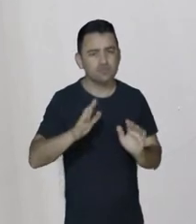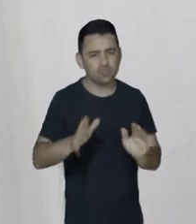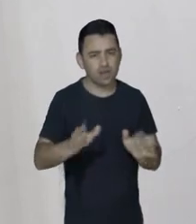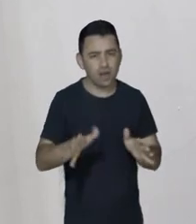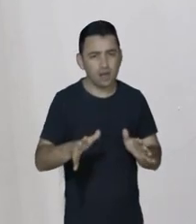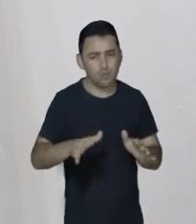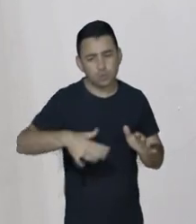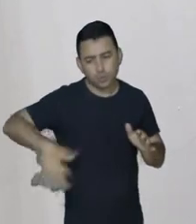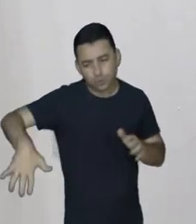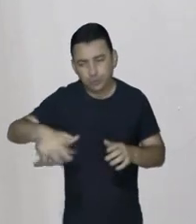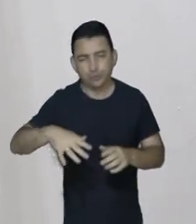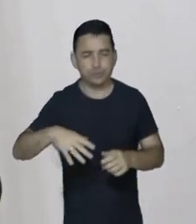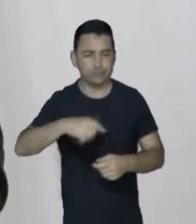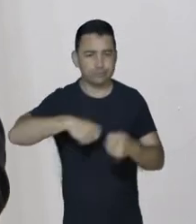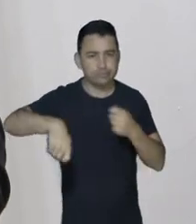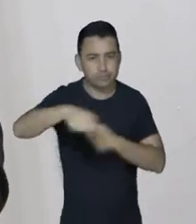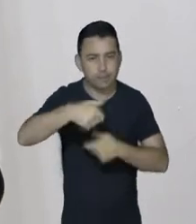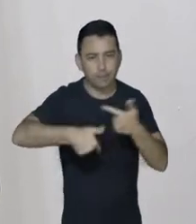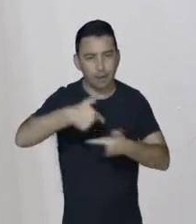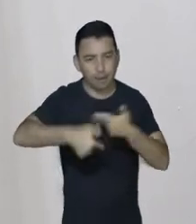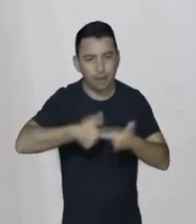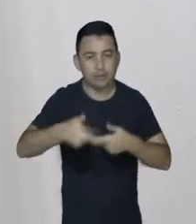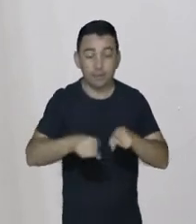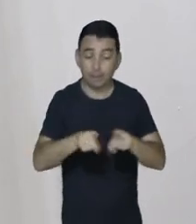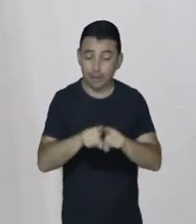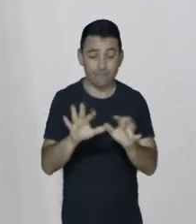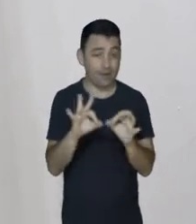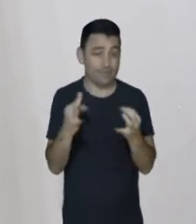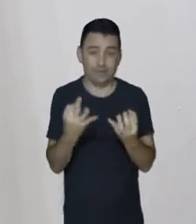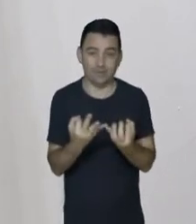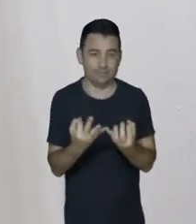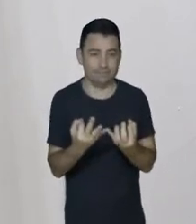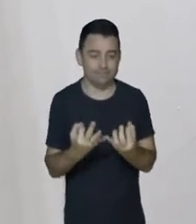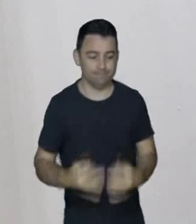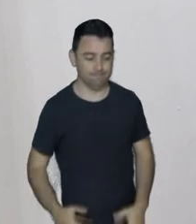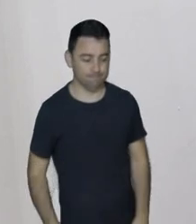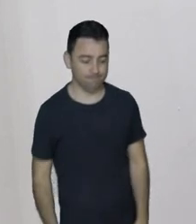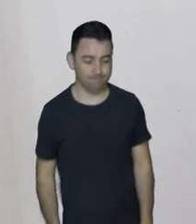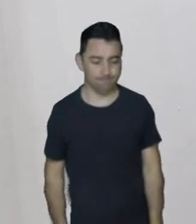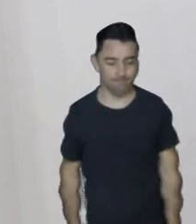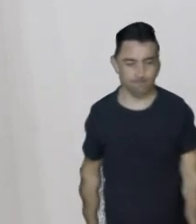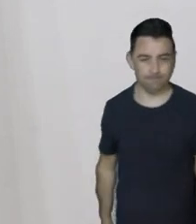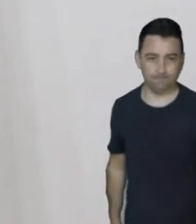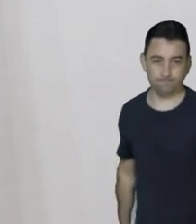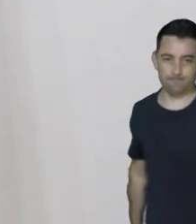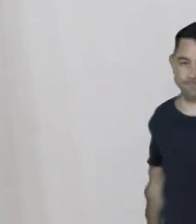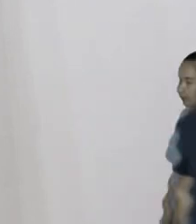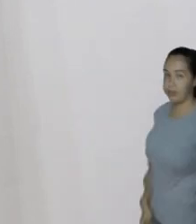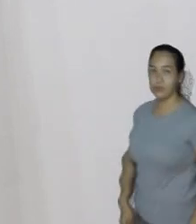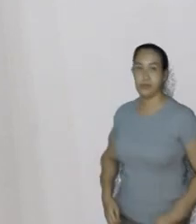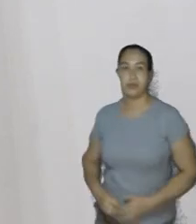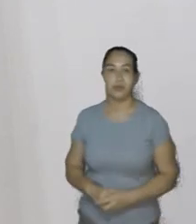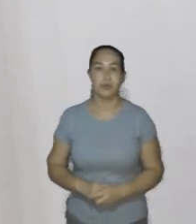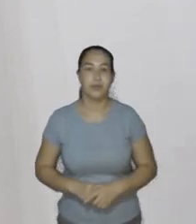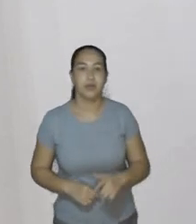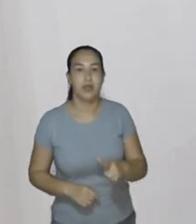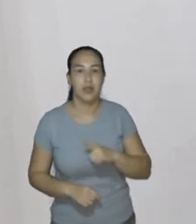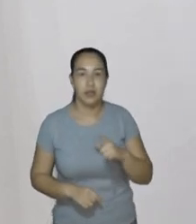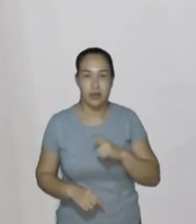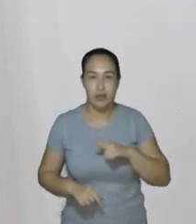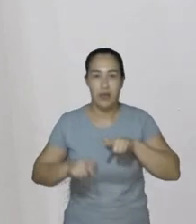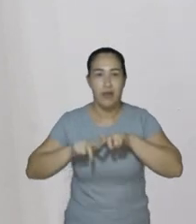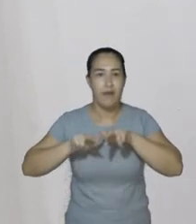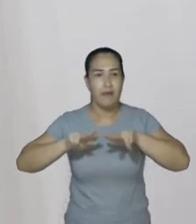pelo mercado, mas também por famílias. Ou seja, eu poderia aqui descrever N projetos especiais que as